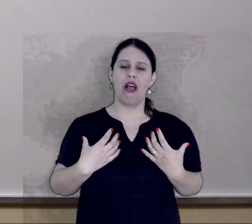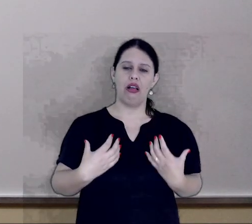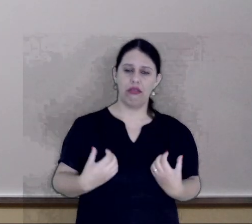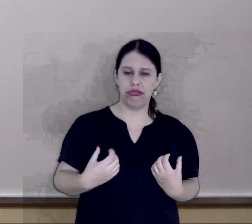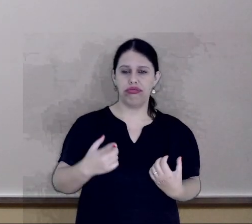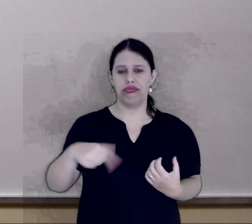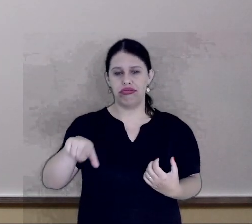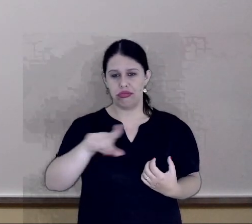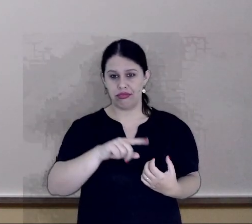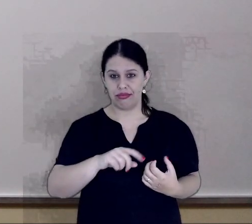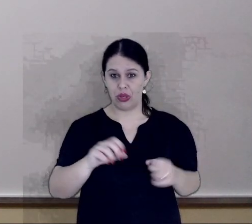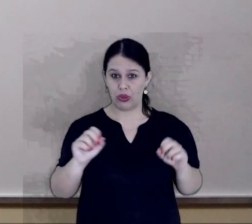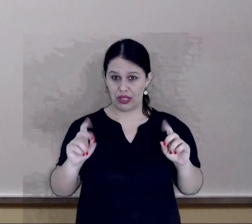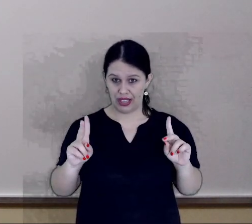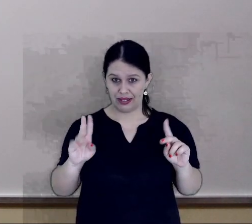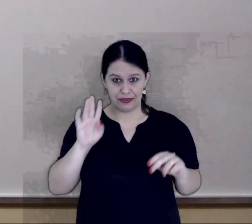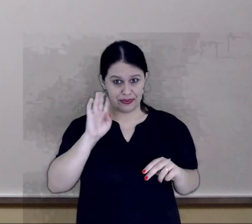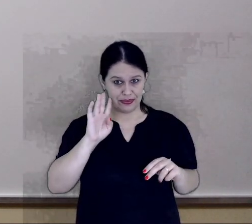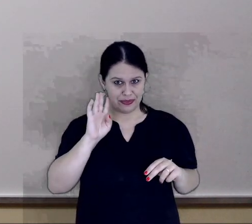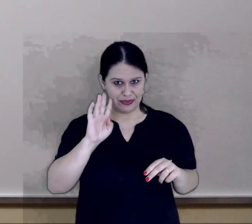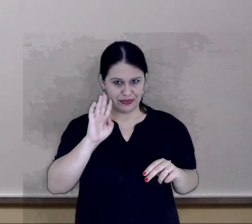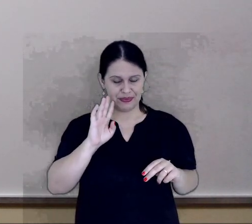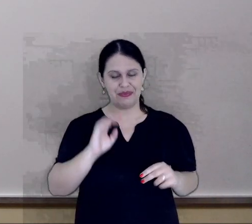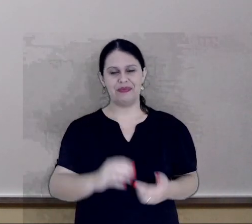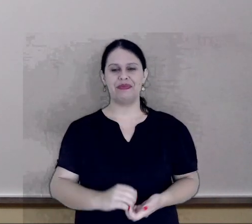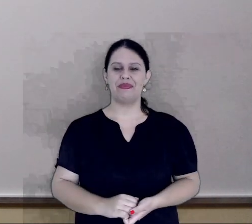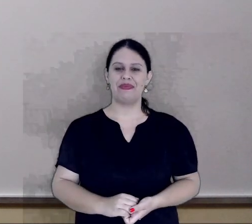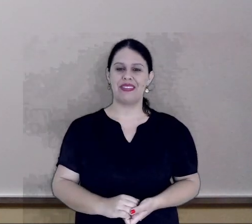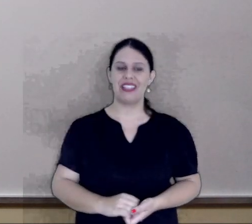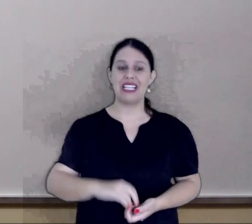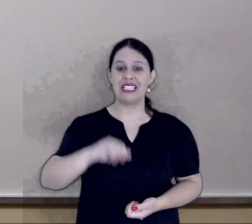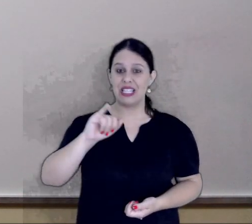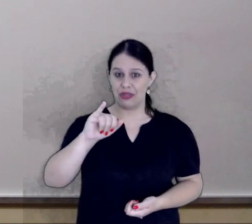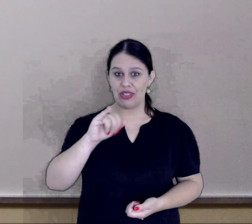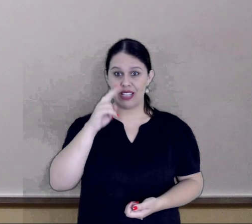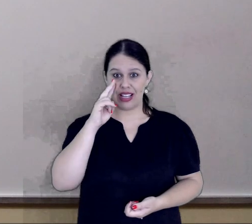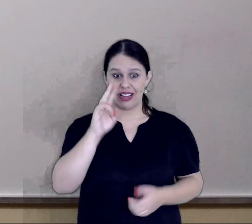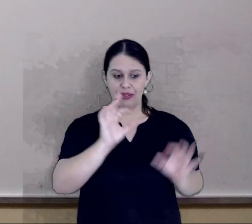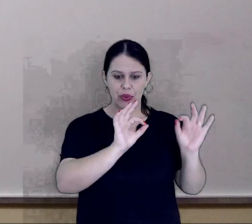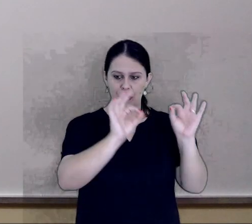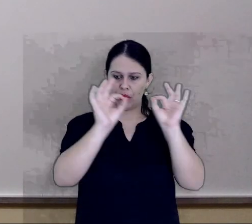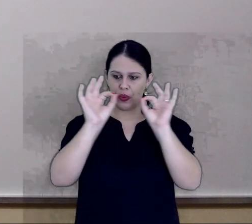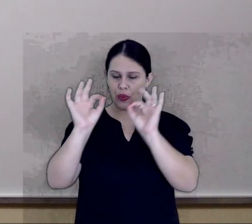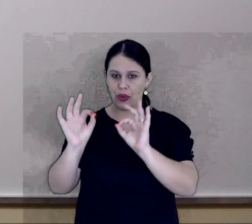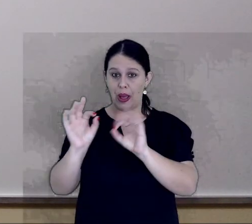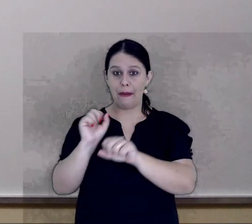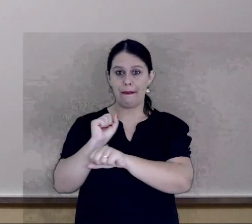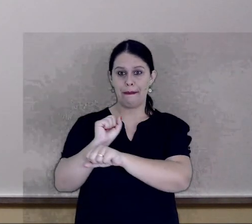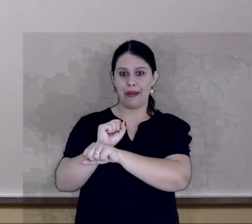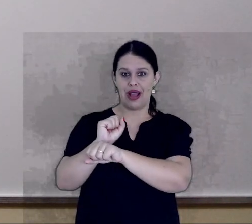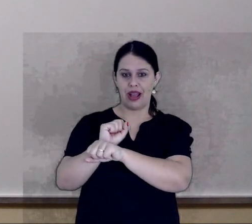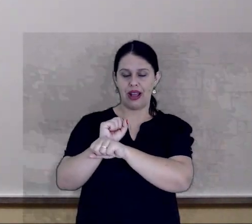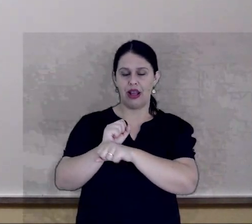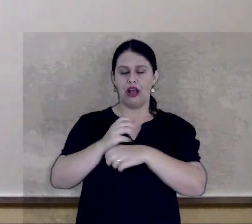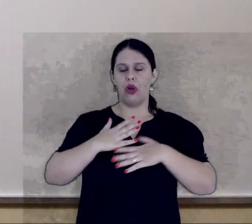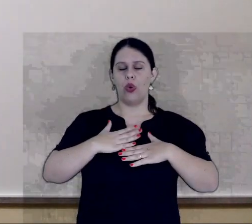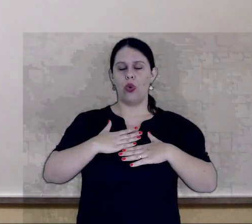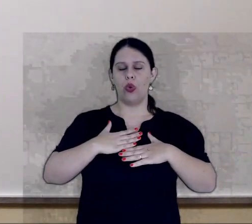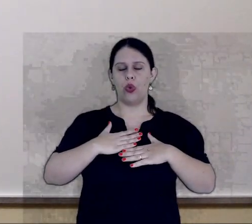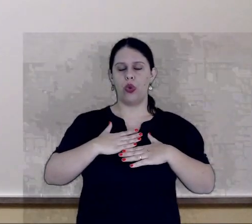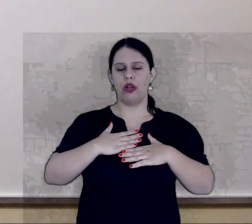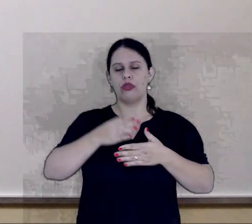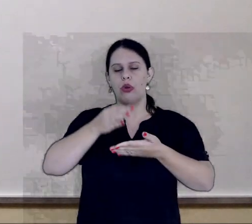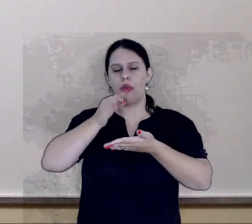muito cansativa para você. Legal? Muito bem. Se você estiver assistindo as aulas na sequência, para, dá